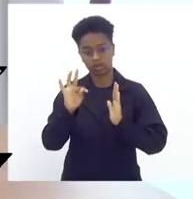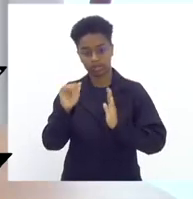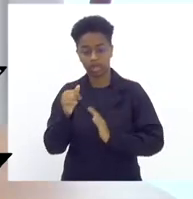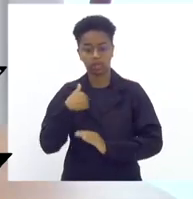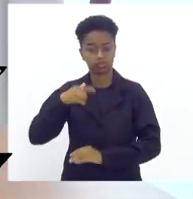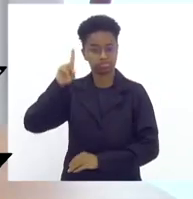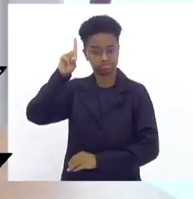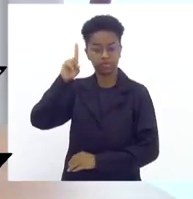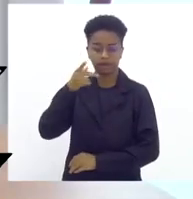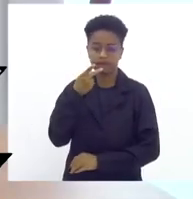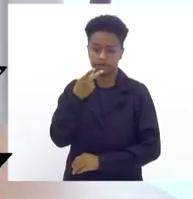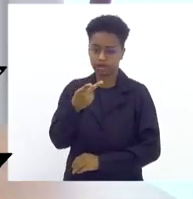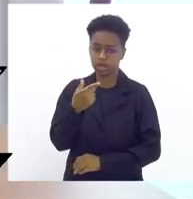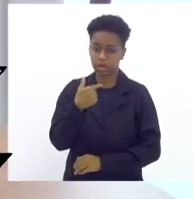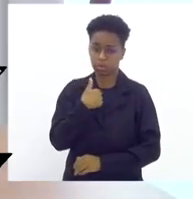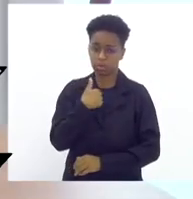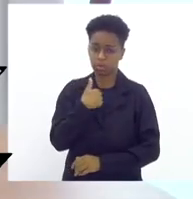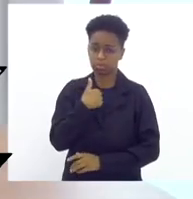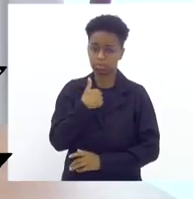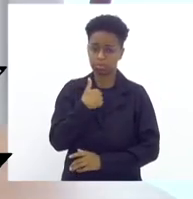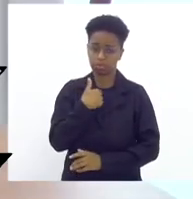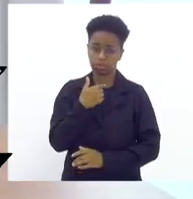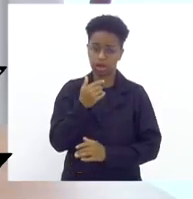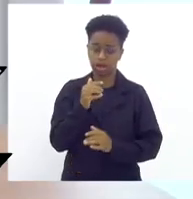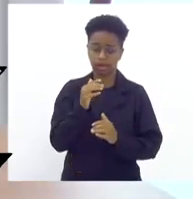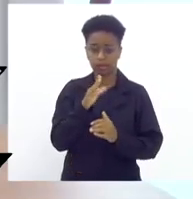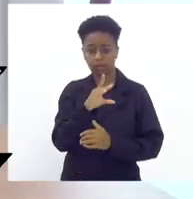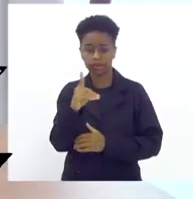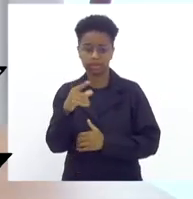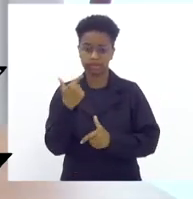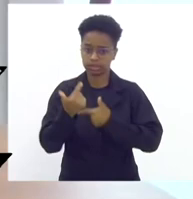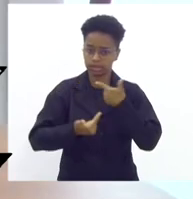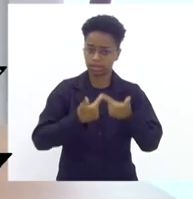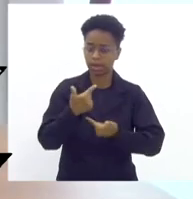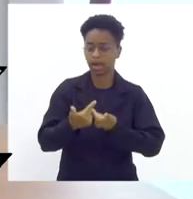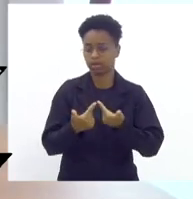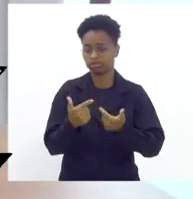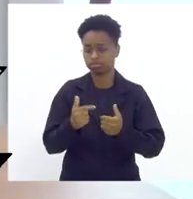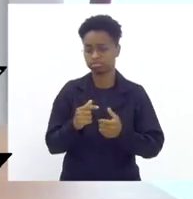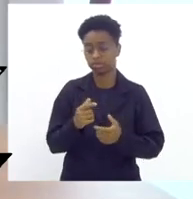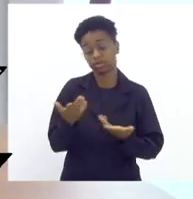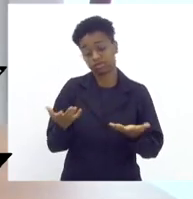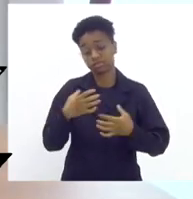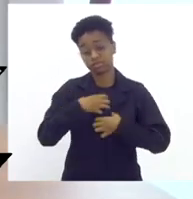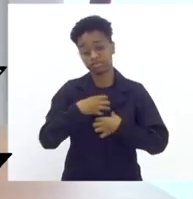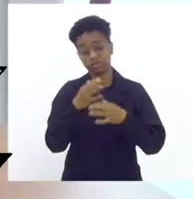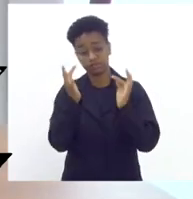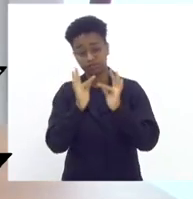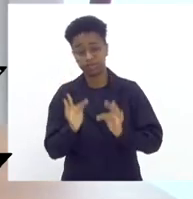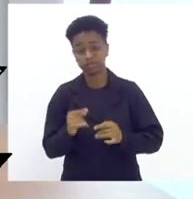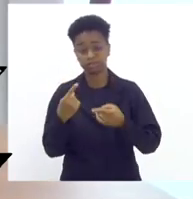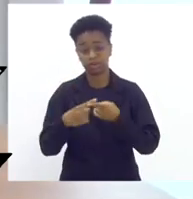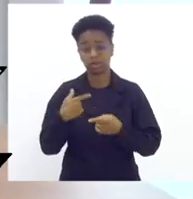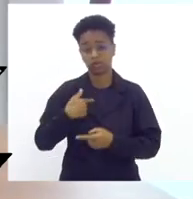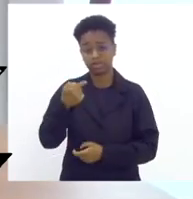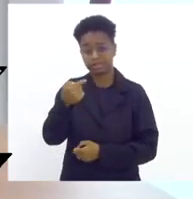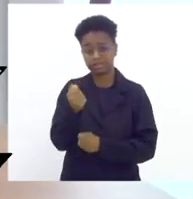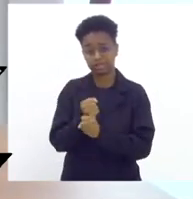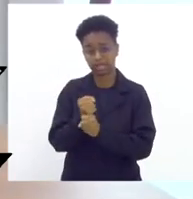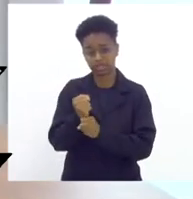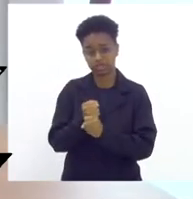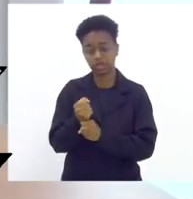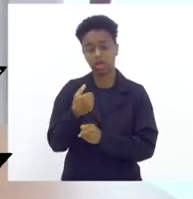falei não pode deixar que eu vou coordenar essa esse trabalho então a felicidade muito grande fui por sete anos